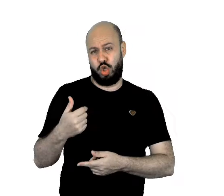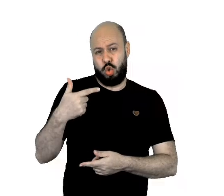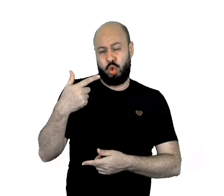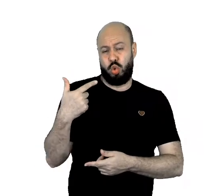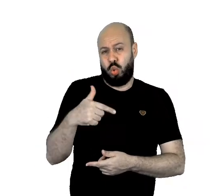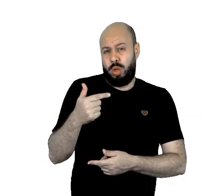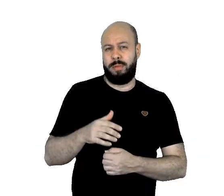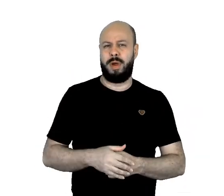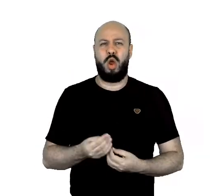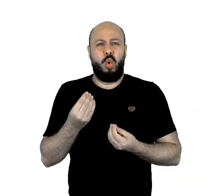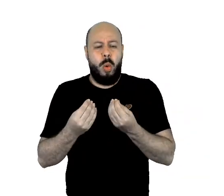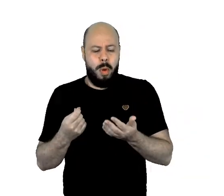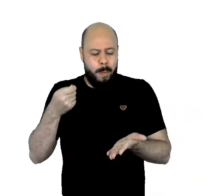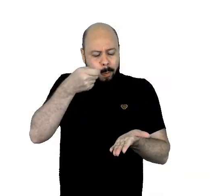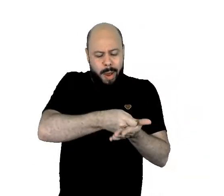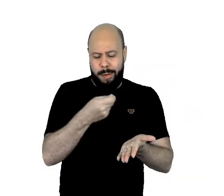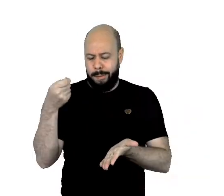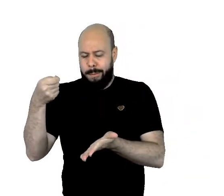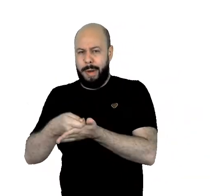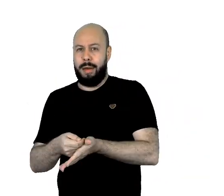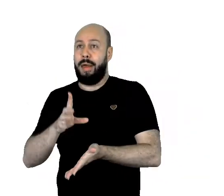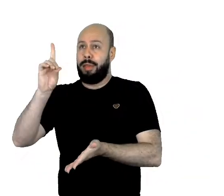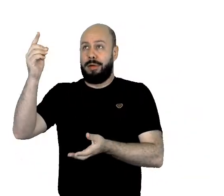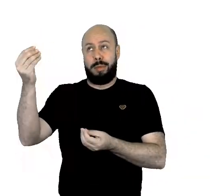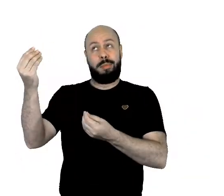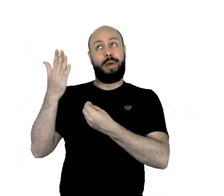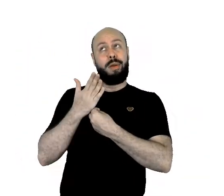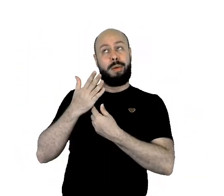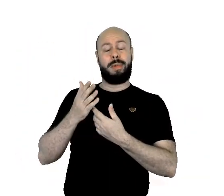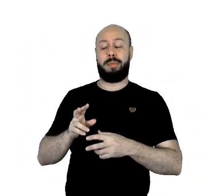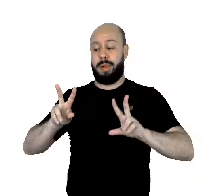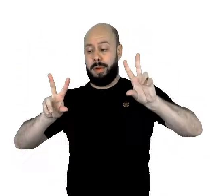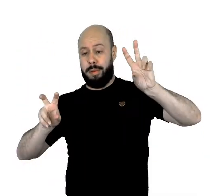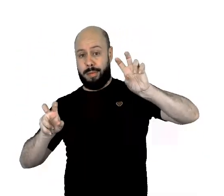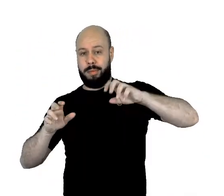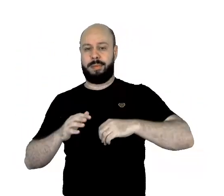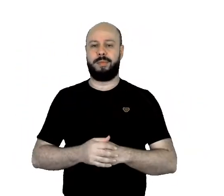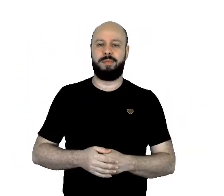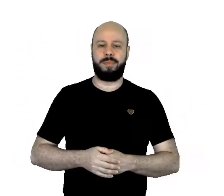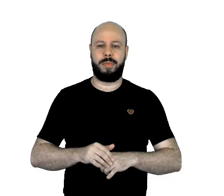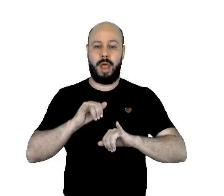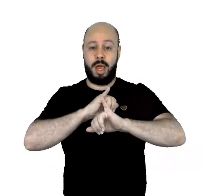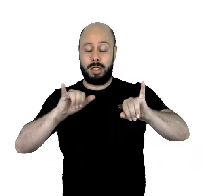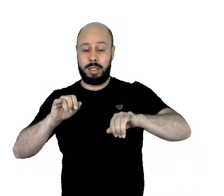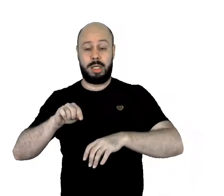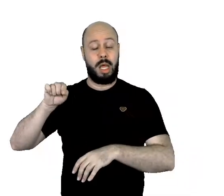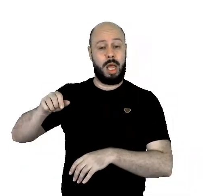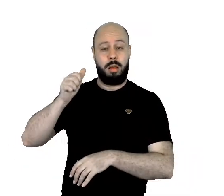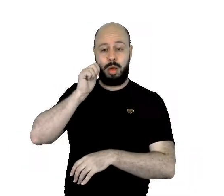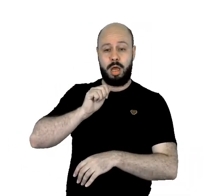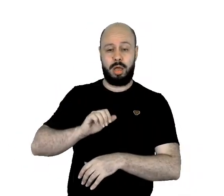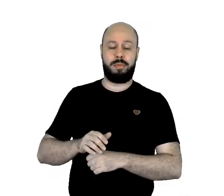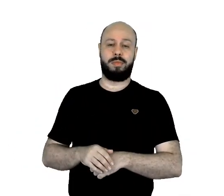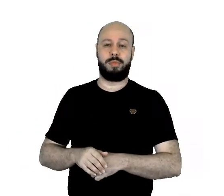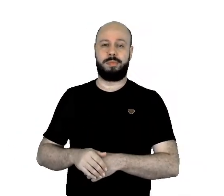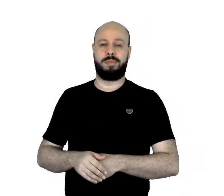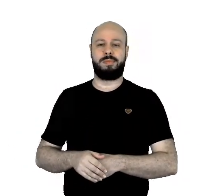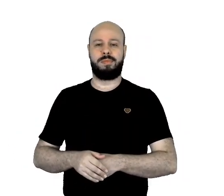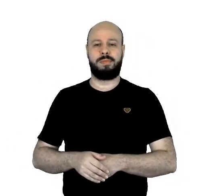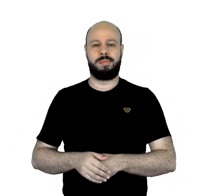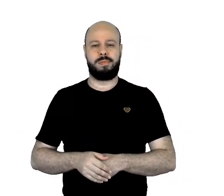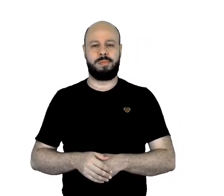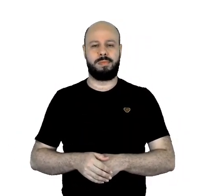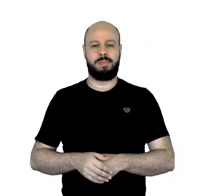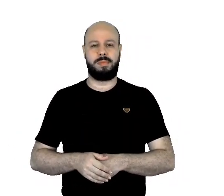sei como vou fazer. Deus proverá. Fecha aspas, disse a cozinheira. E aí vamos agora à